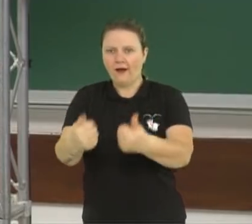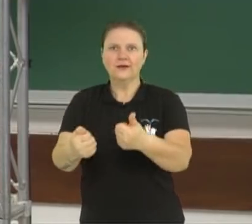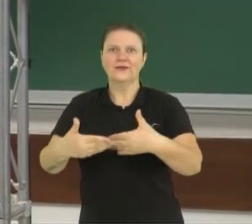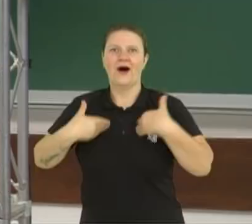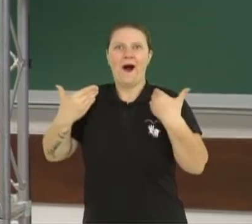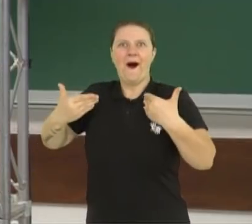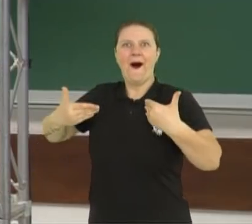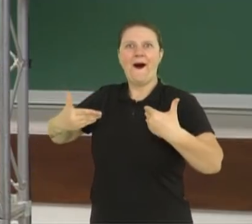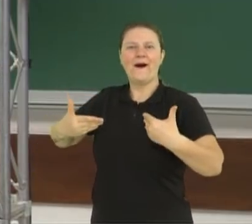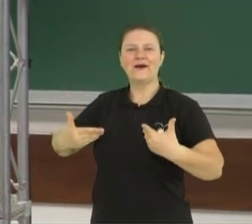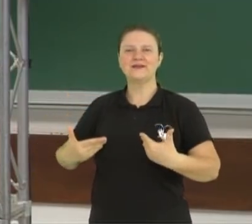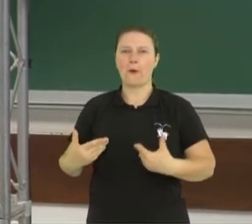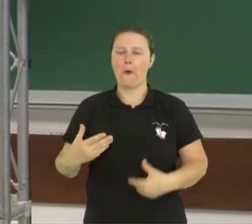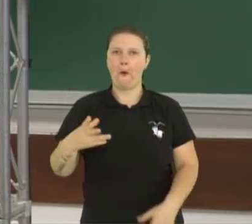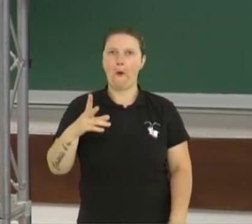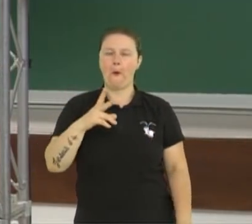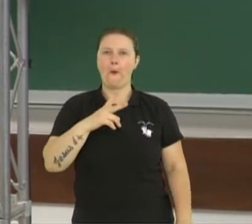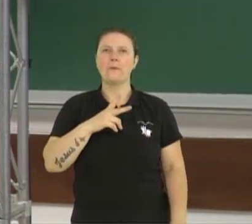mais adrenalina.